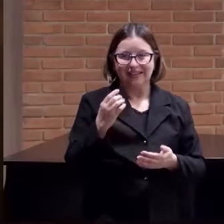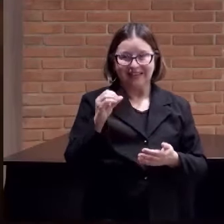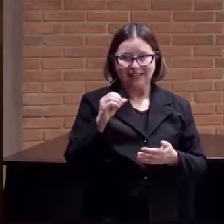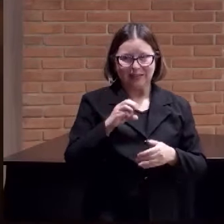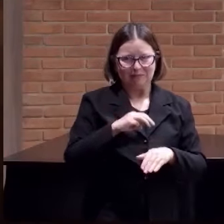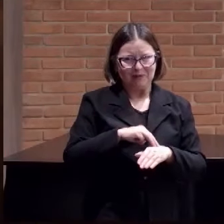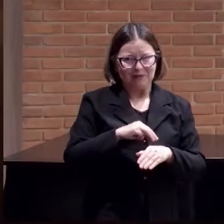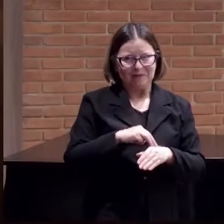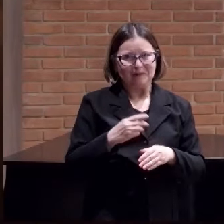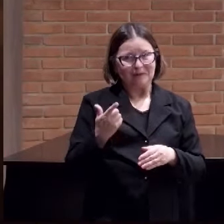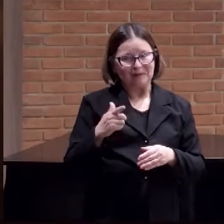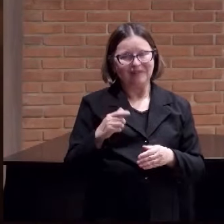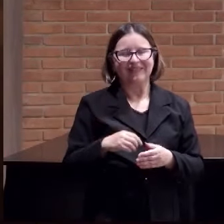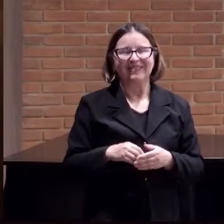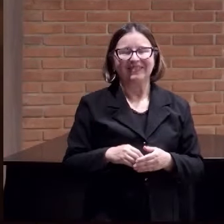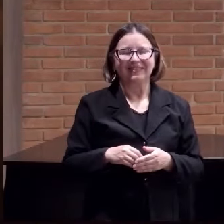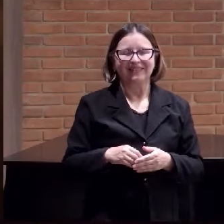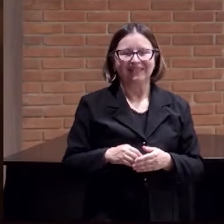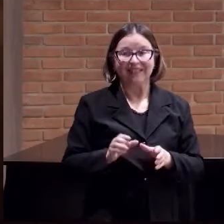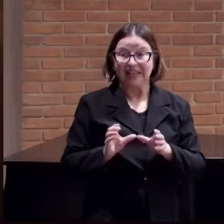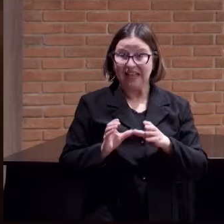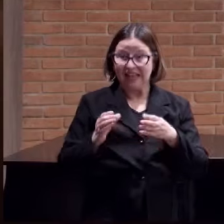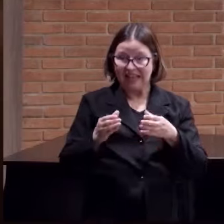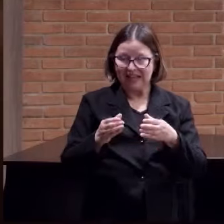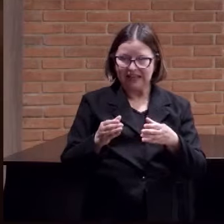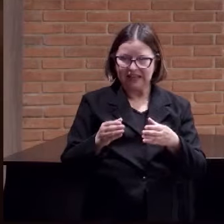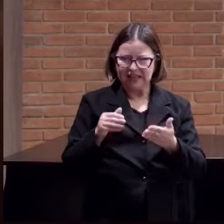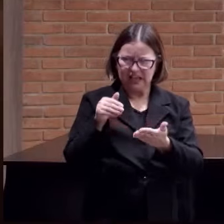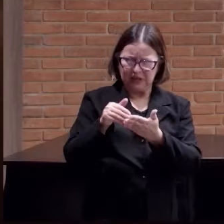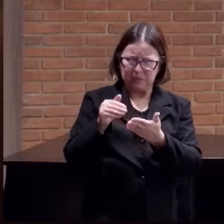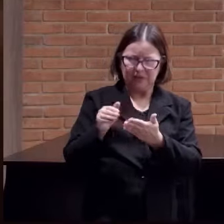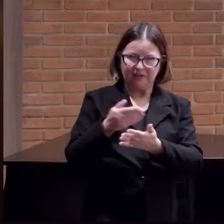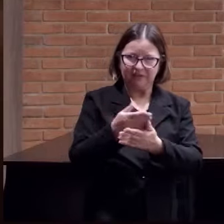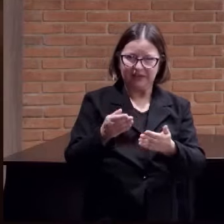Eles vos expulsarão das sinagogas. Mas vem a hora